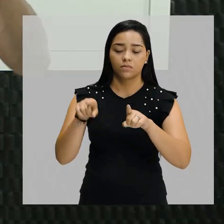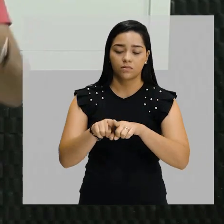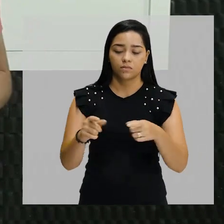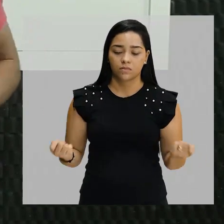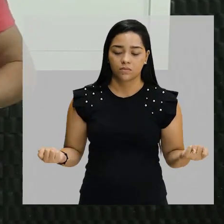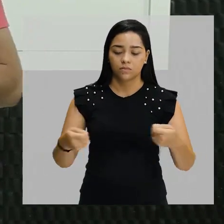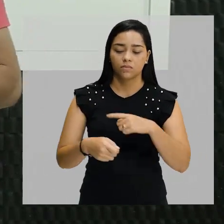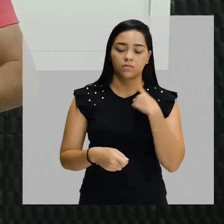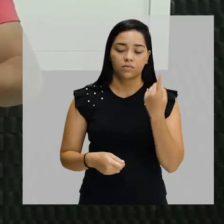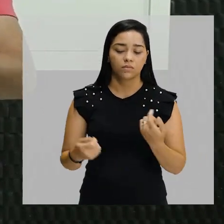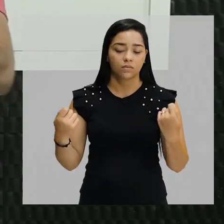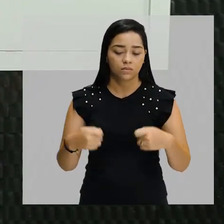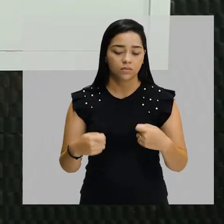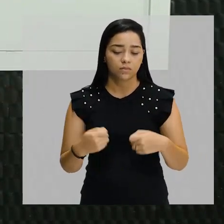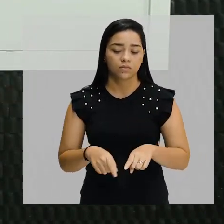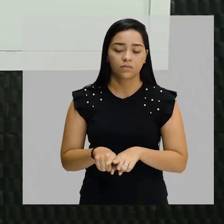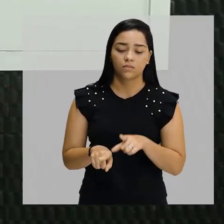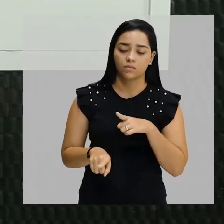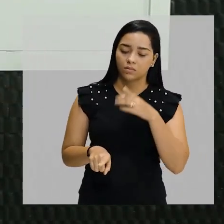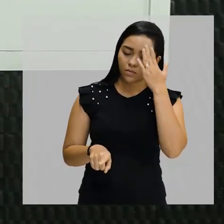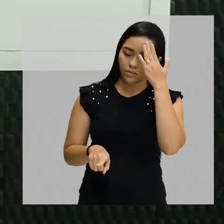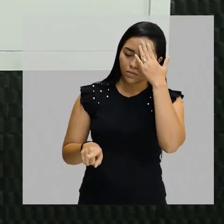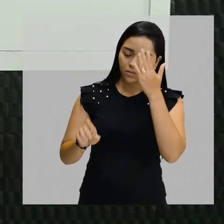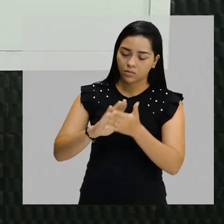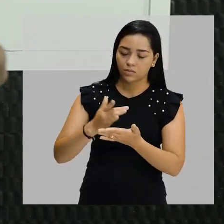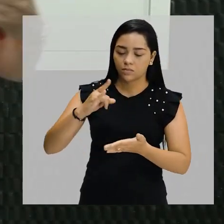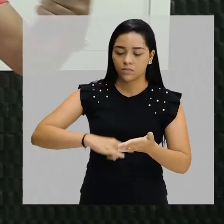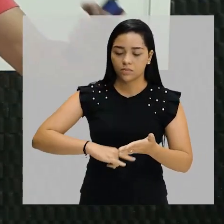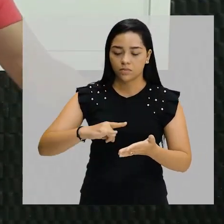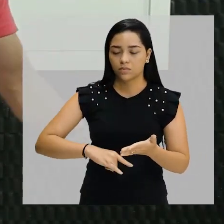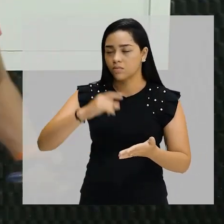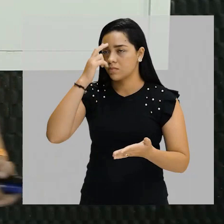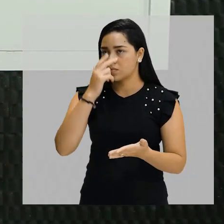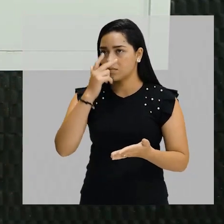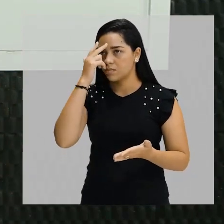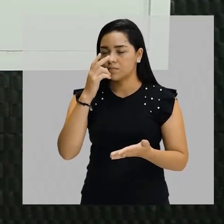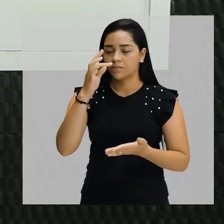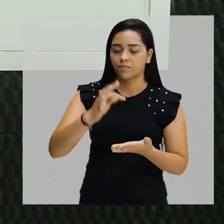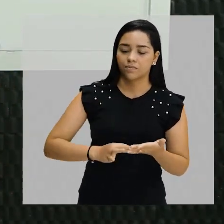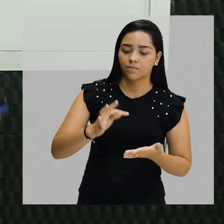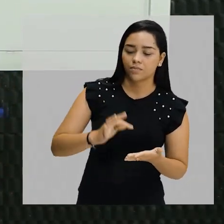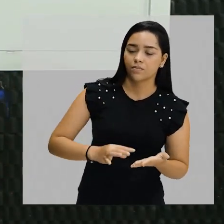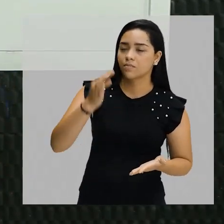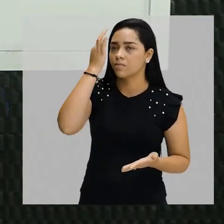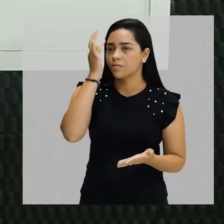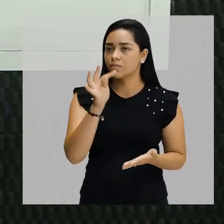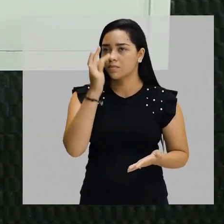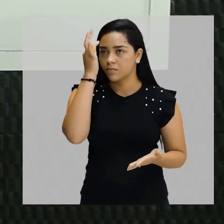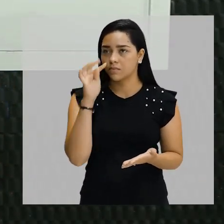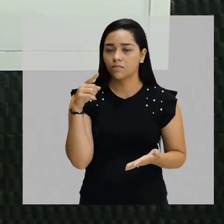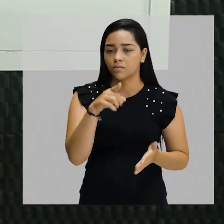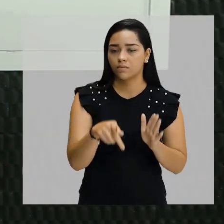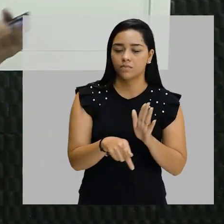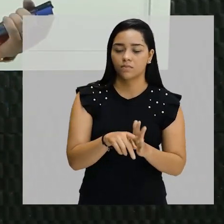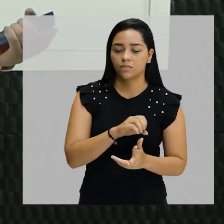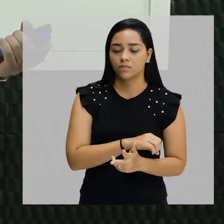competências que nós precisamos ao interpretar documentos históricos textos teorias ah lá para